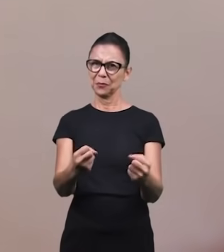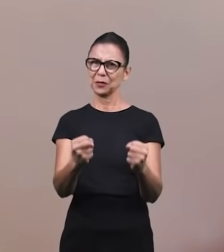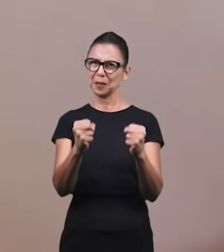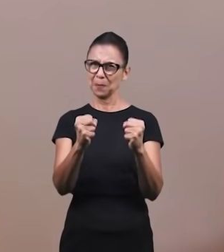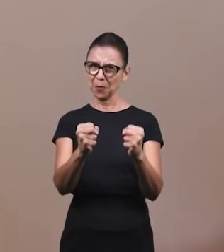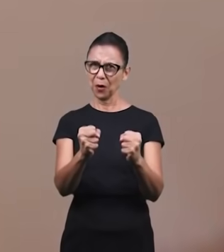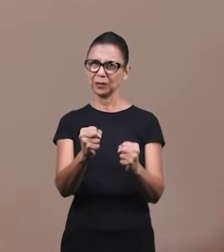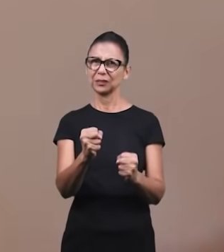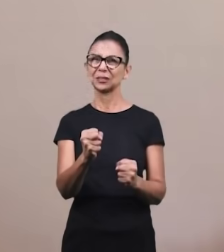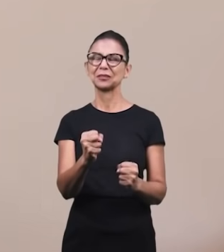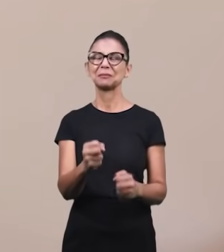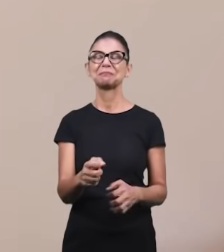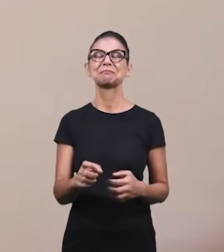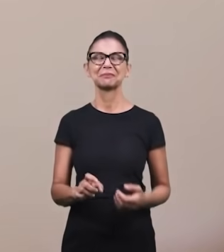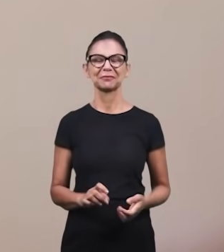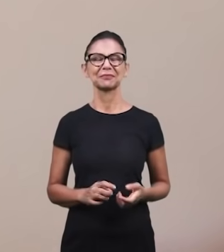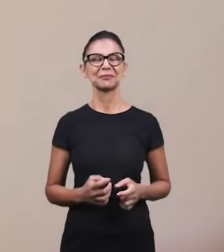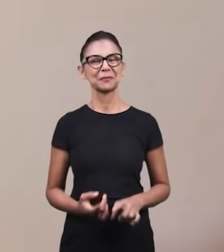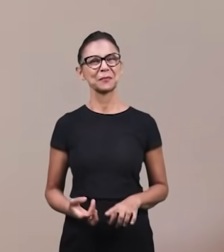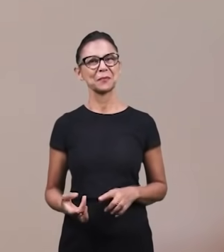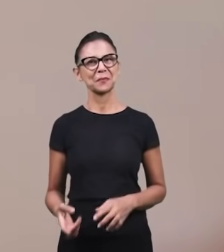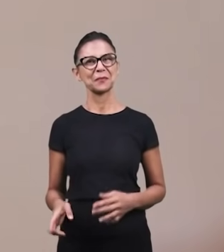pode ver.